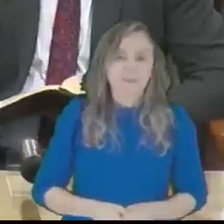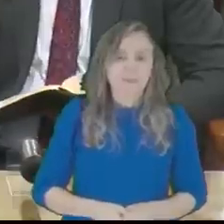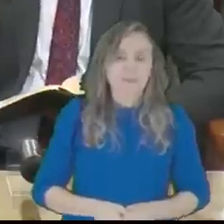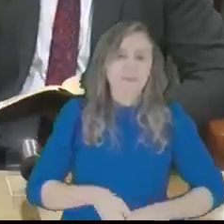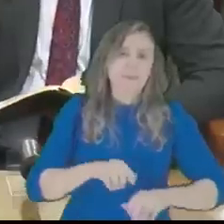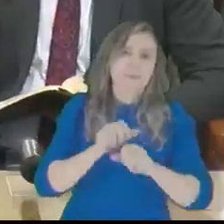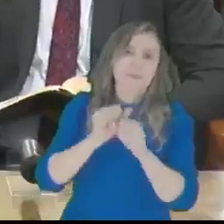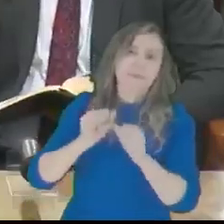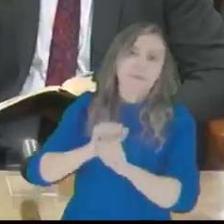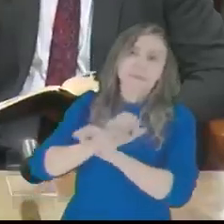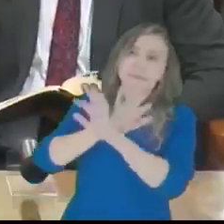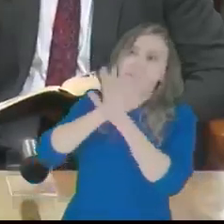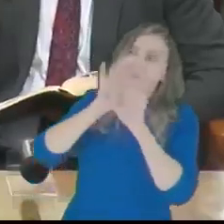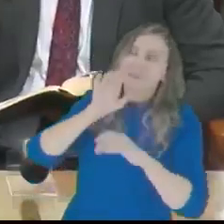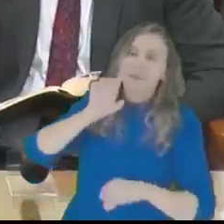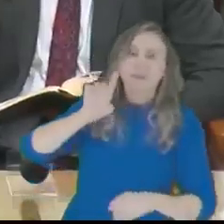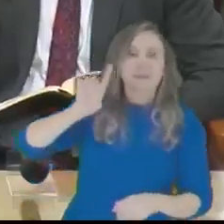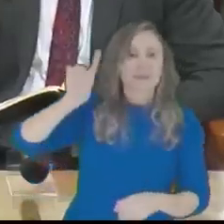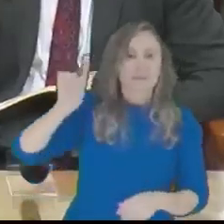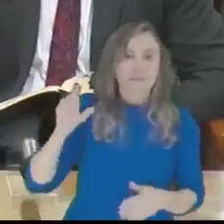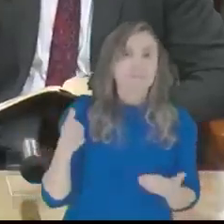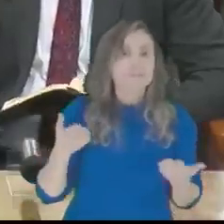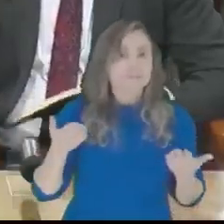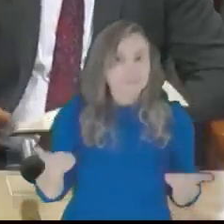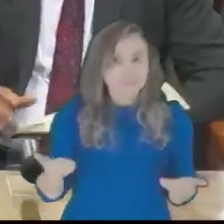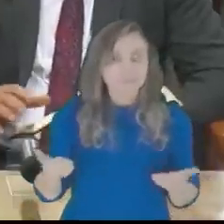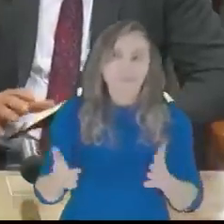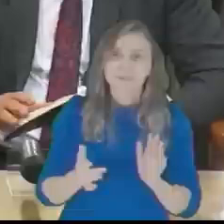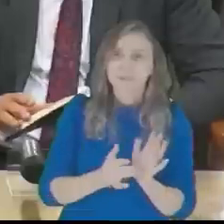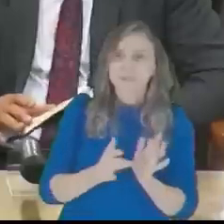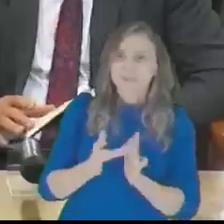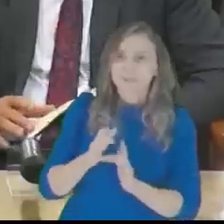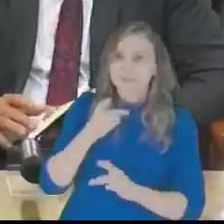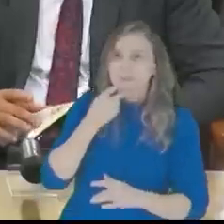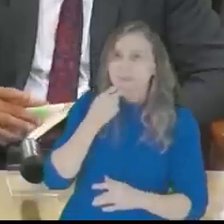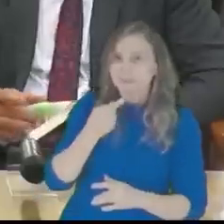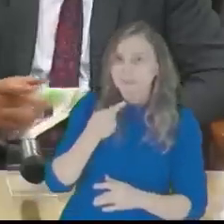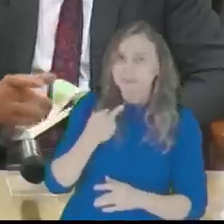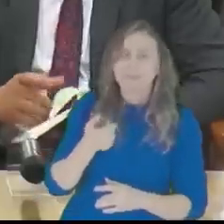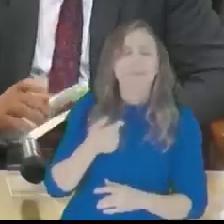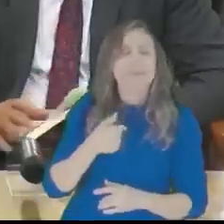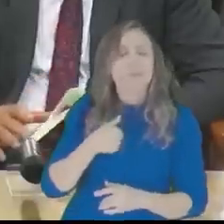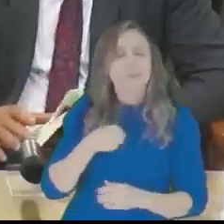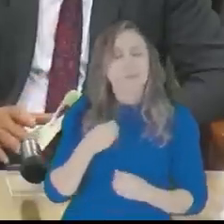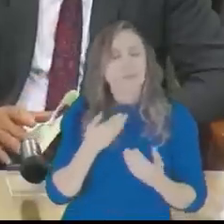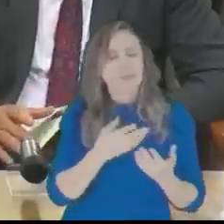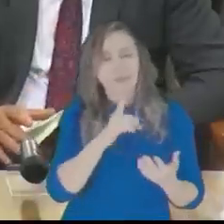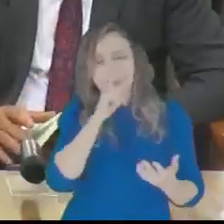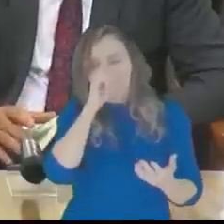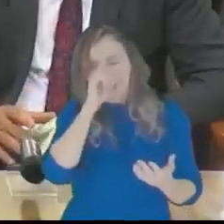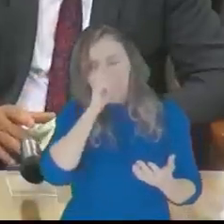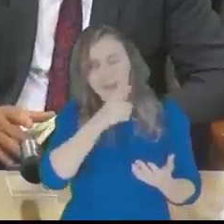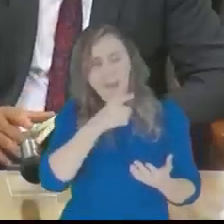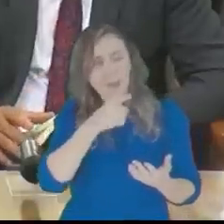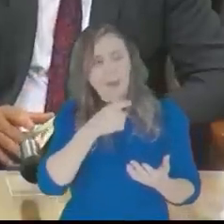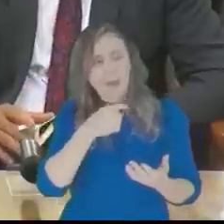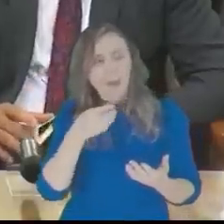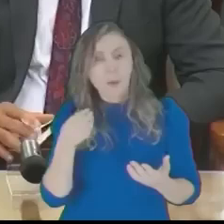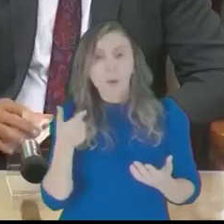Glória a Deus. Então Jesus disse: eu vou mandar outro. Esse outro é diferente ou é igual? Eu quero que a